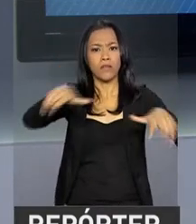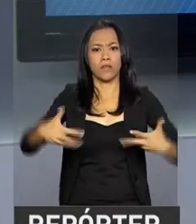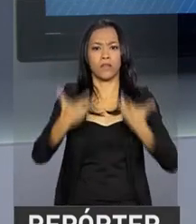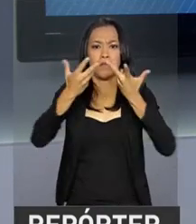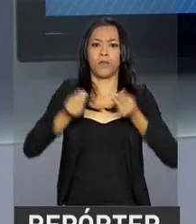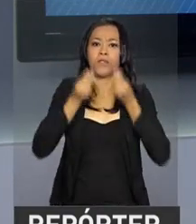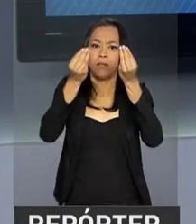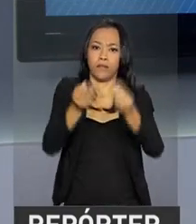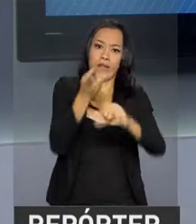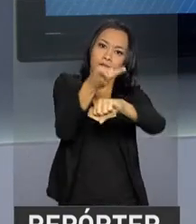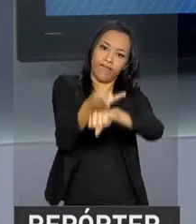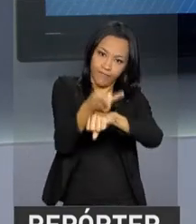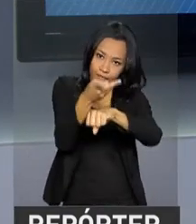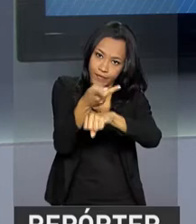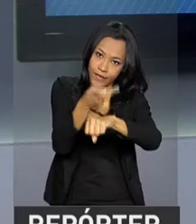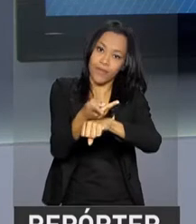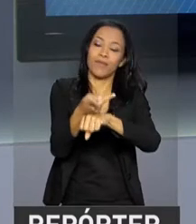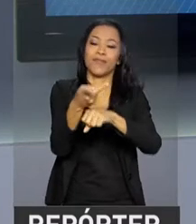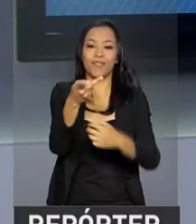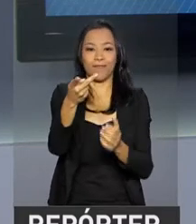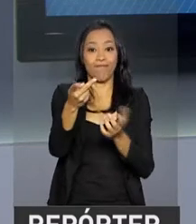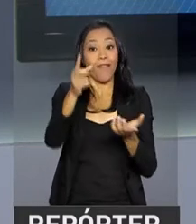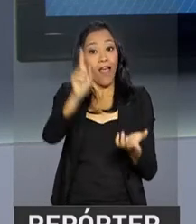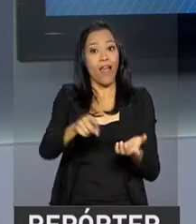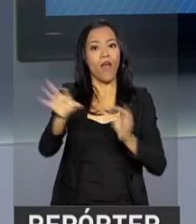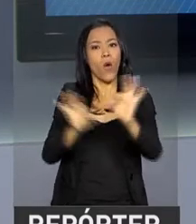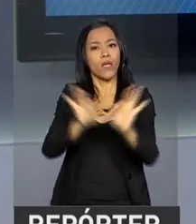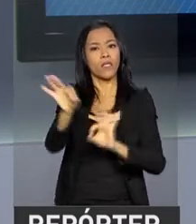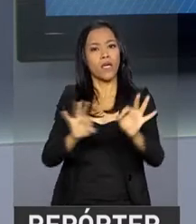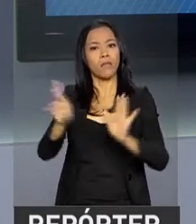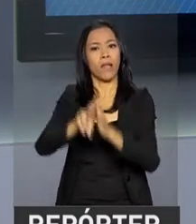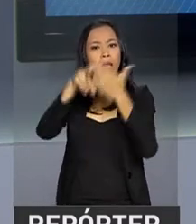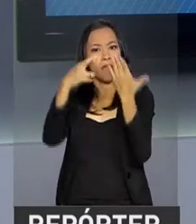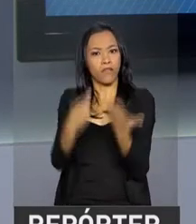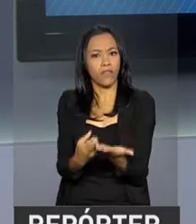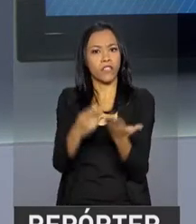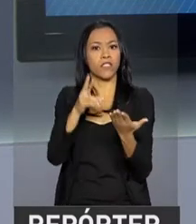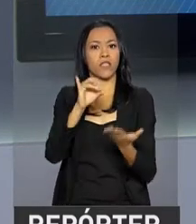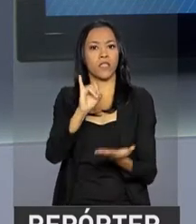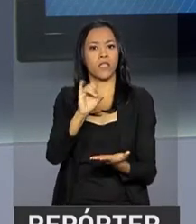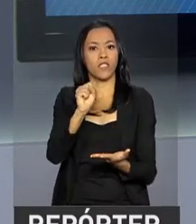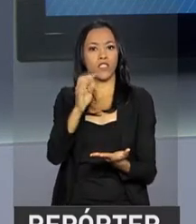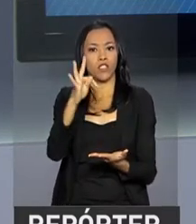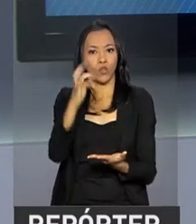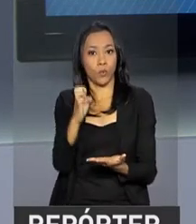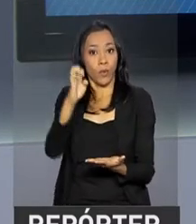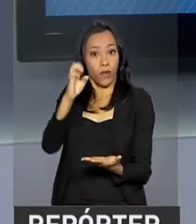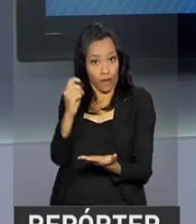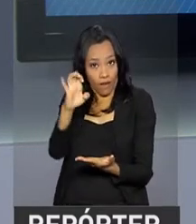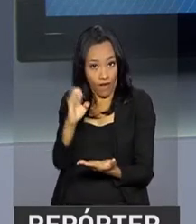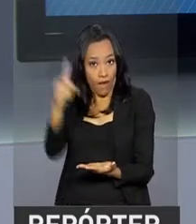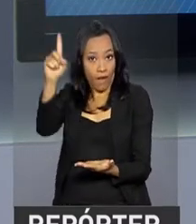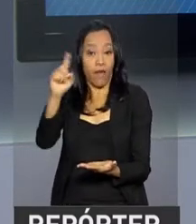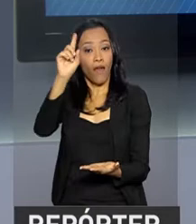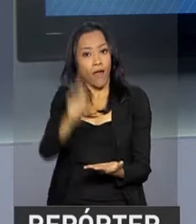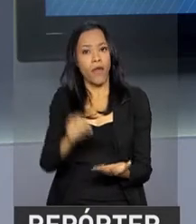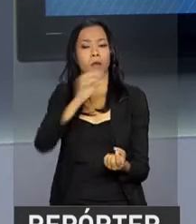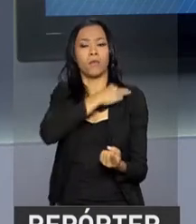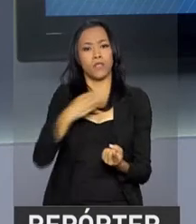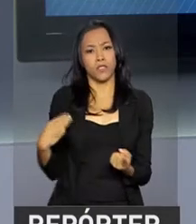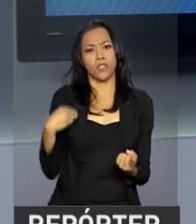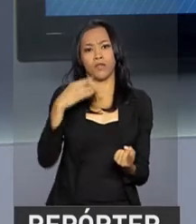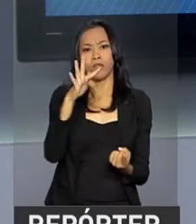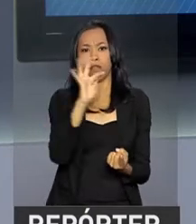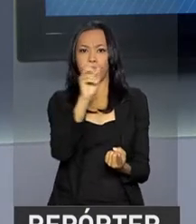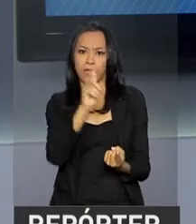Prêmio Brasileiro do Ano, realizado pela revista Isto É. Entre os homenageados estão o ministro da Fazenda, Henrique Meirelles, e o